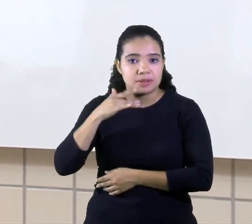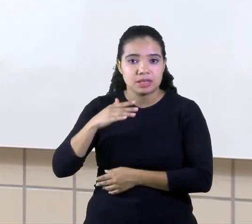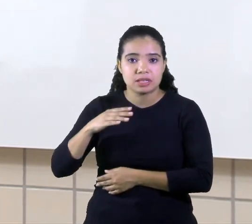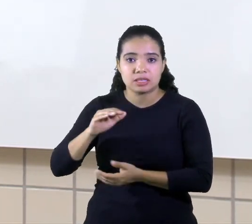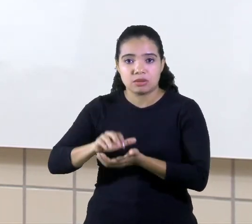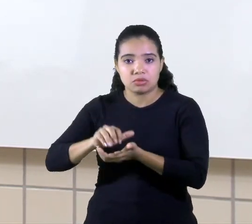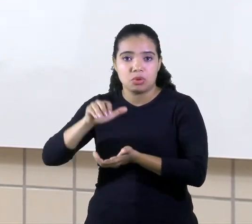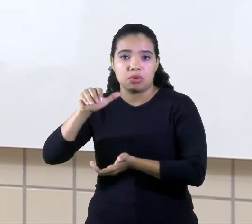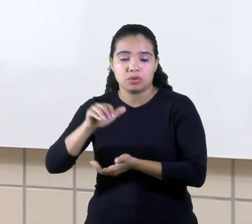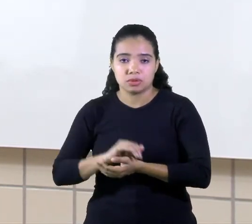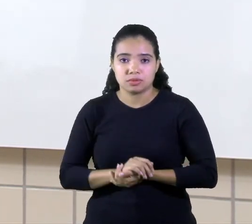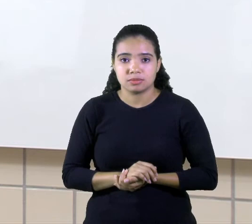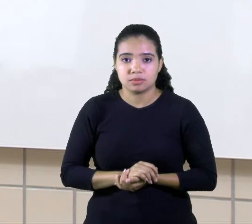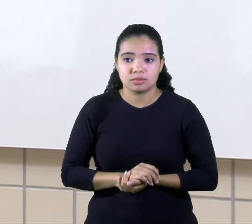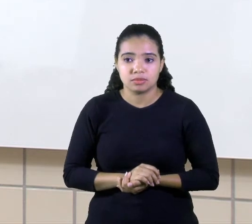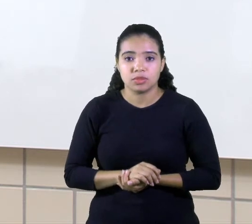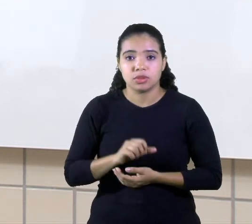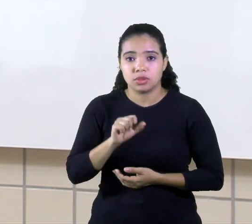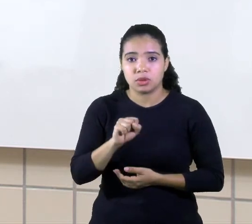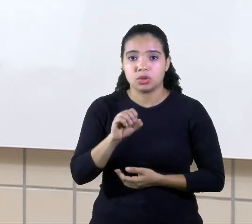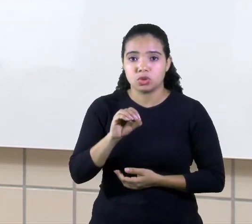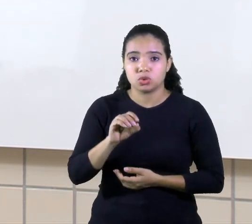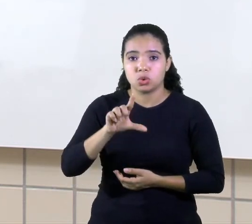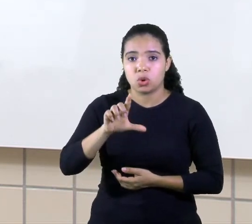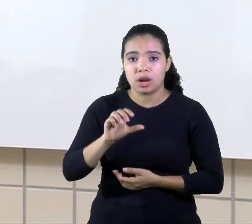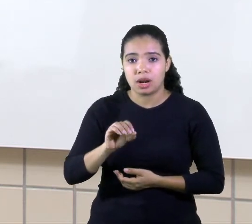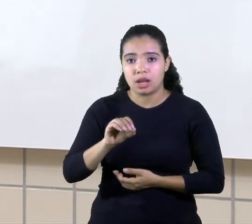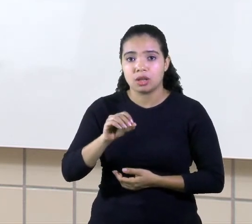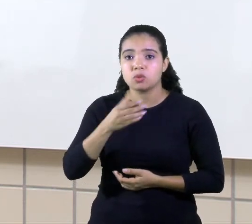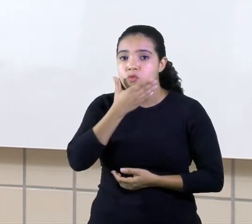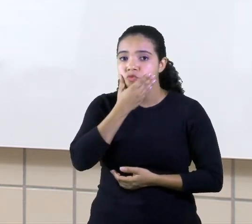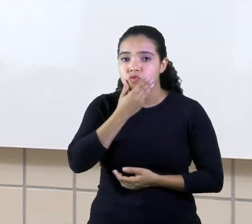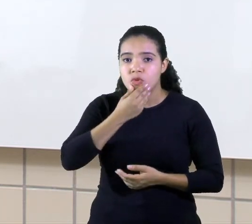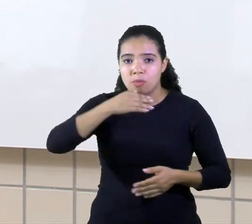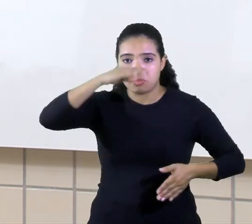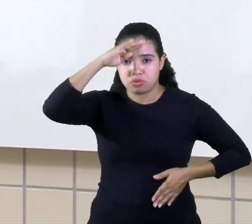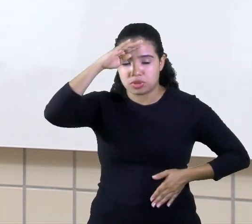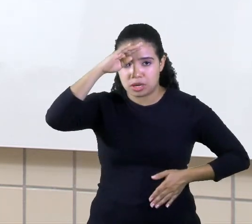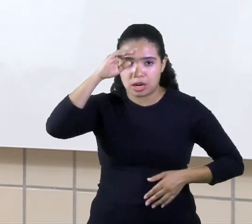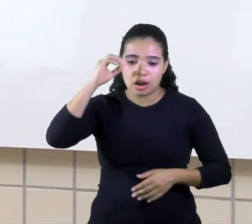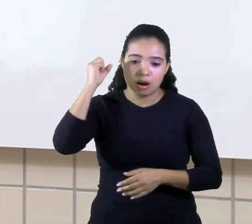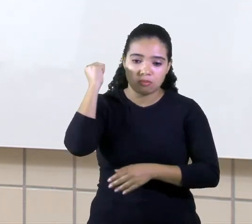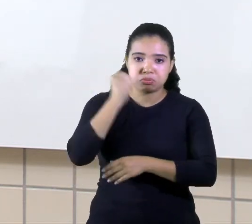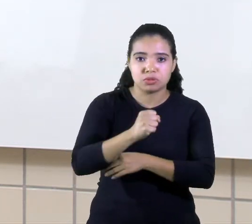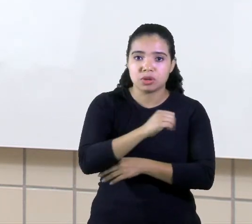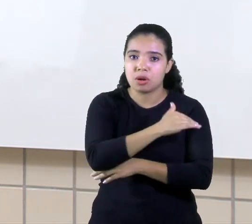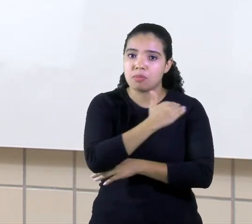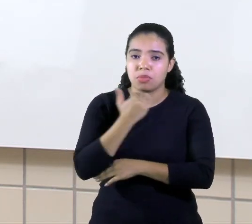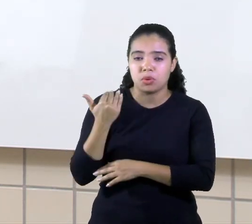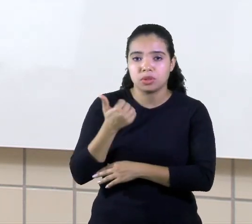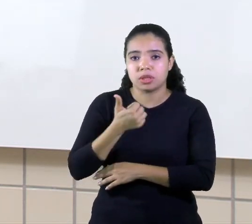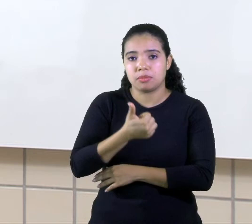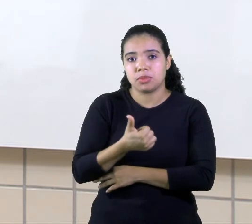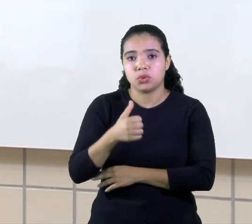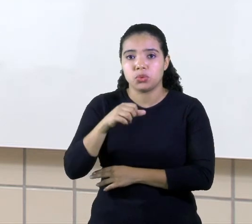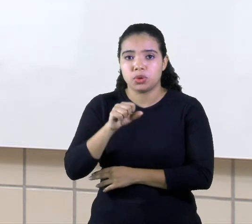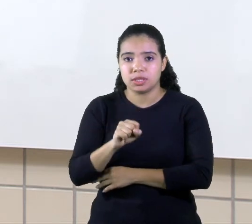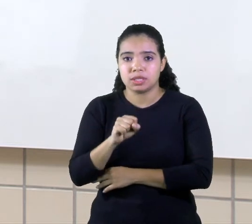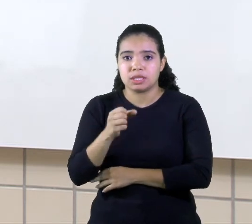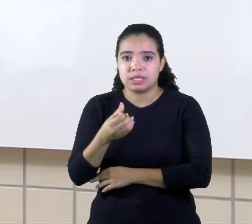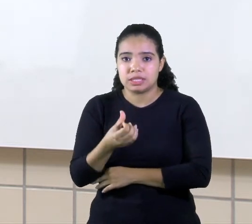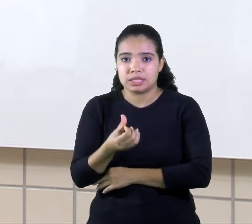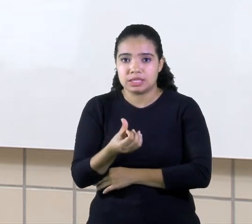idosos. Solano Lopes foi caçado e morto em 1870 e a Guerra do